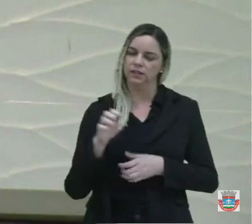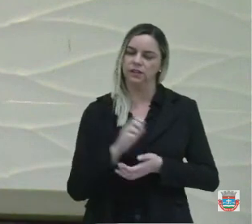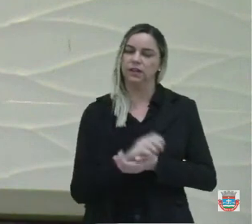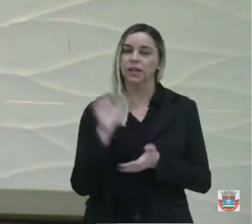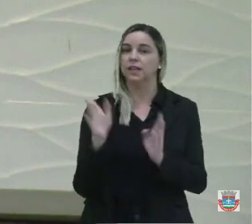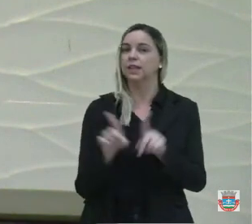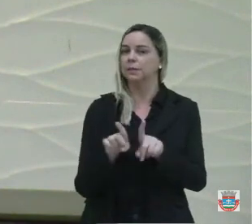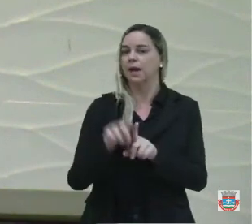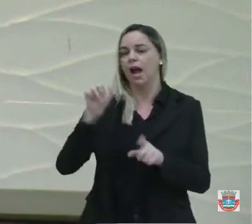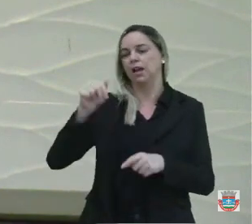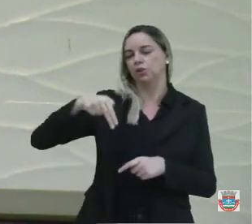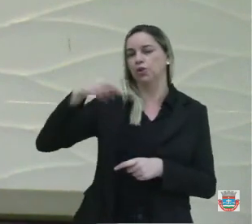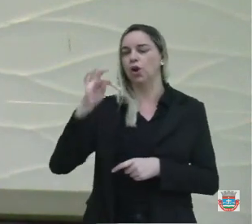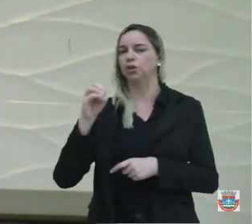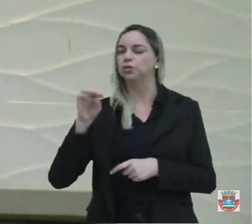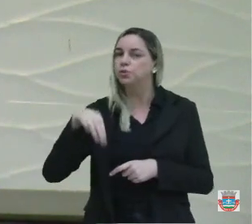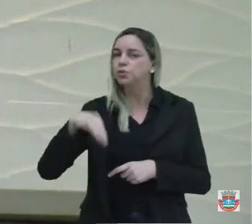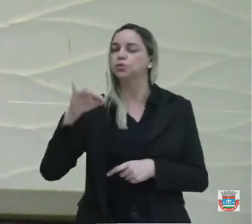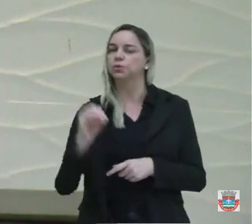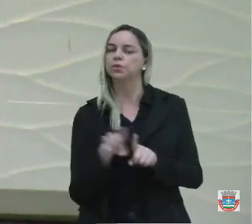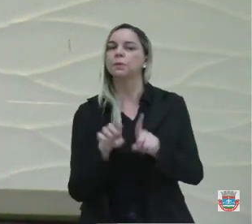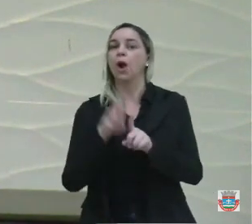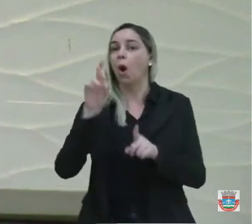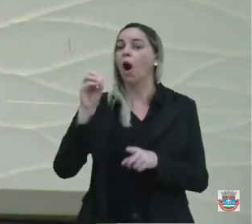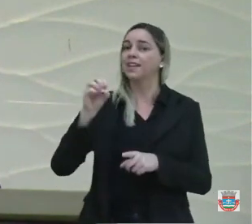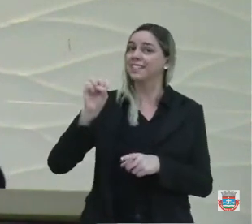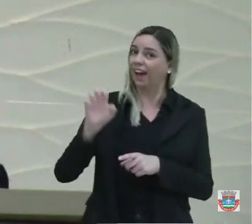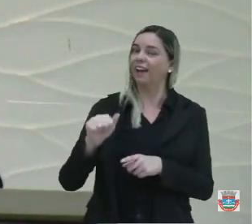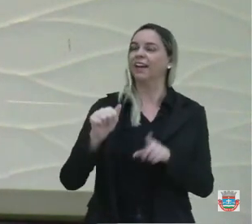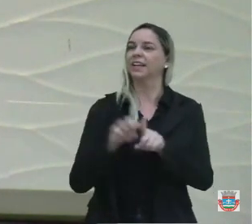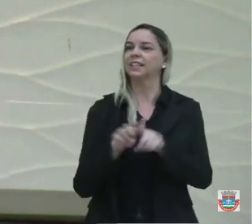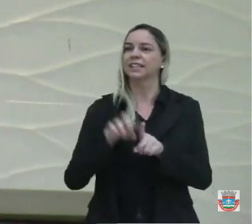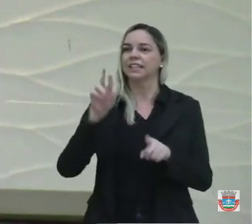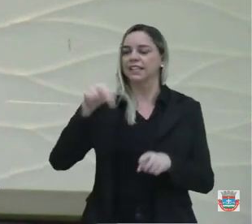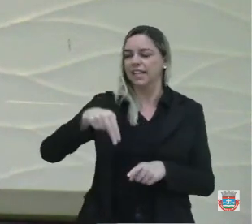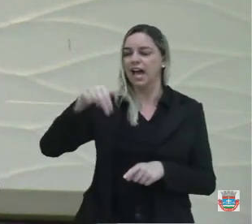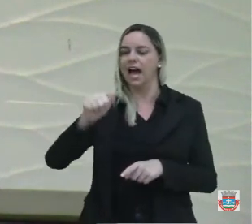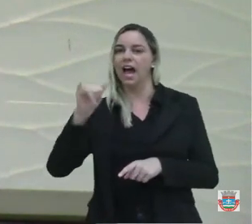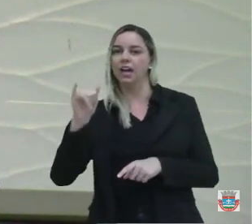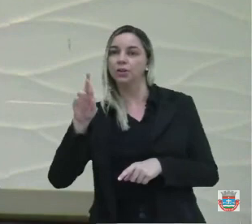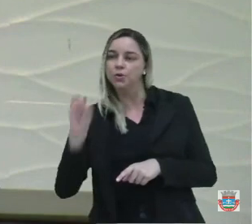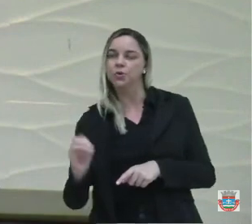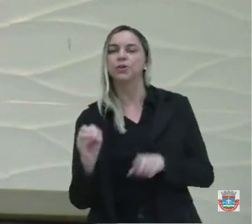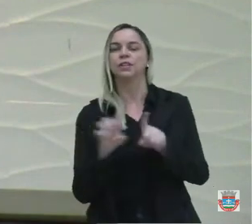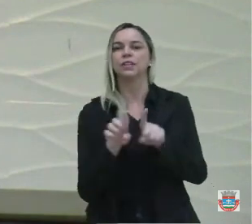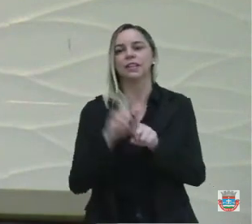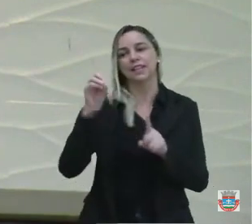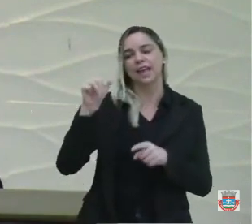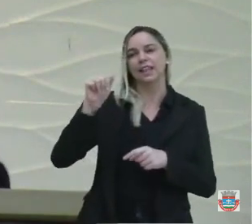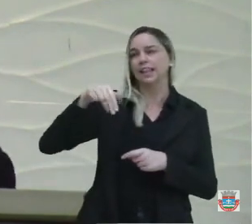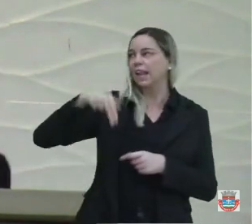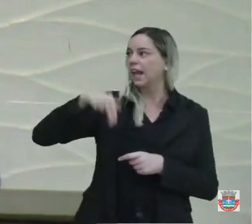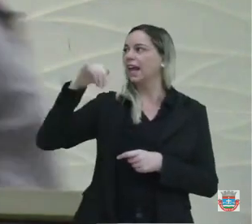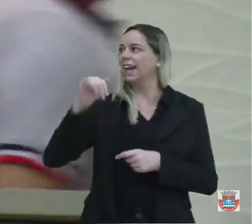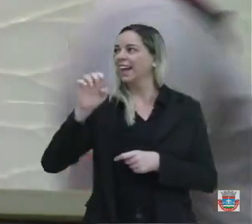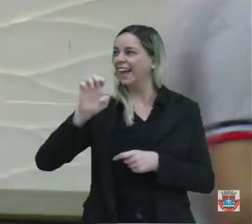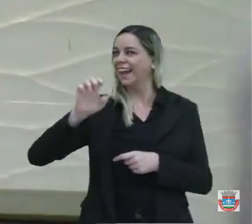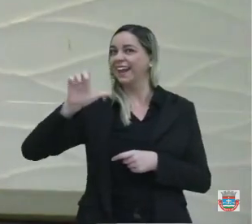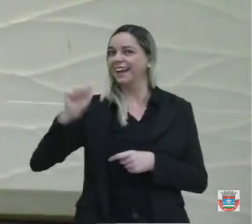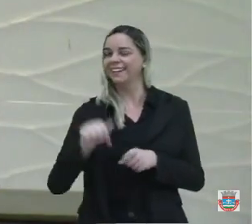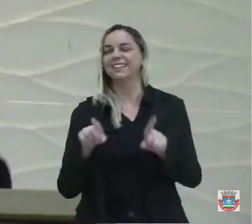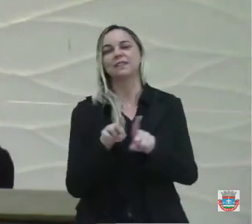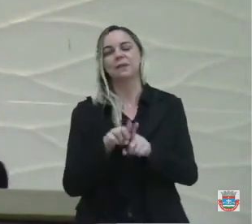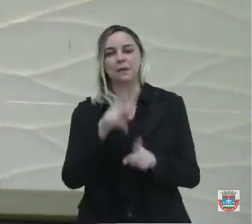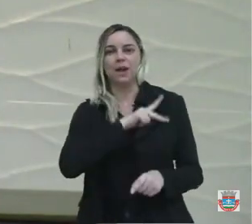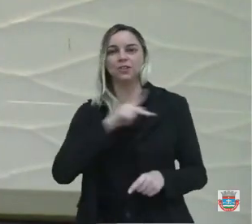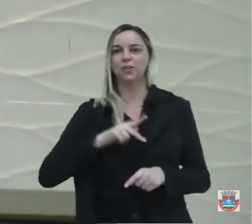Espetim. Rosa Maria, lá de Caruaru, Nário Macedo, que trabalha na prefeitura, Daniela Lima, Pastor Robson,